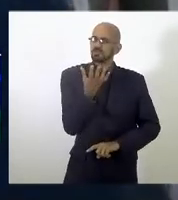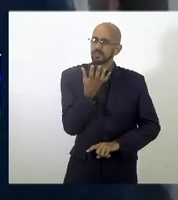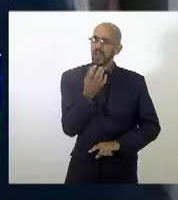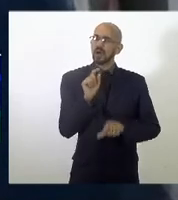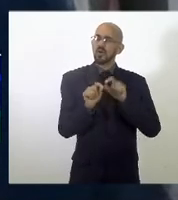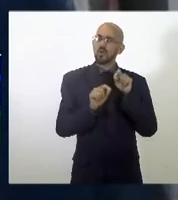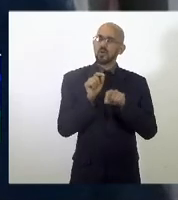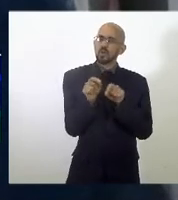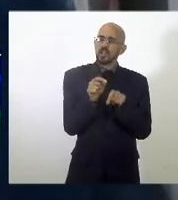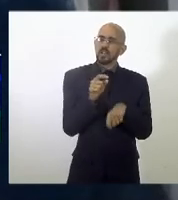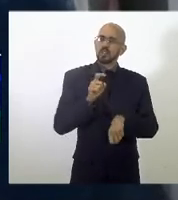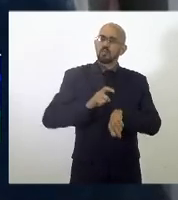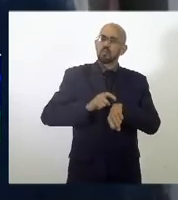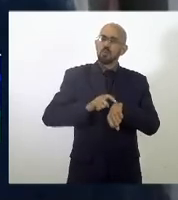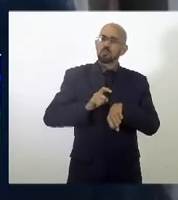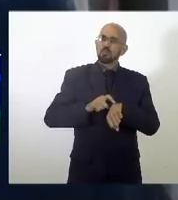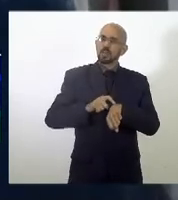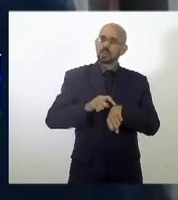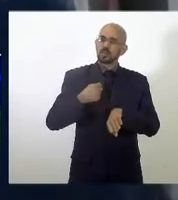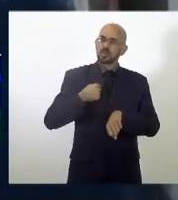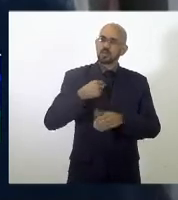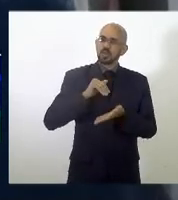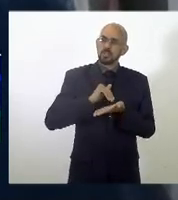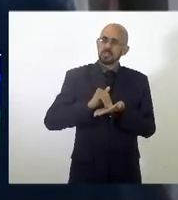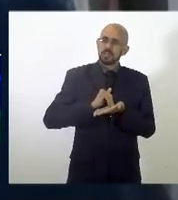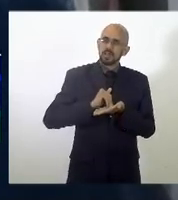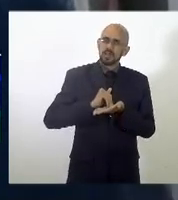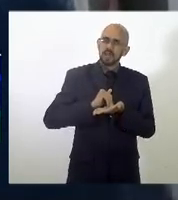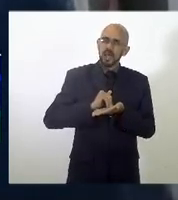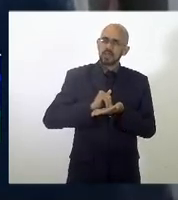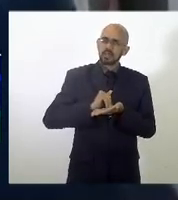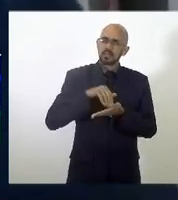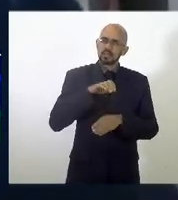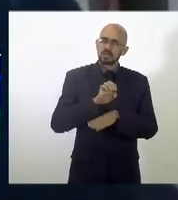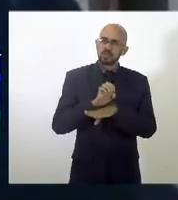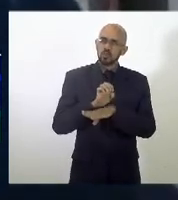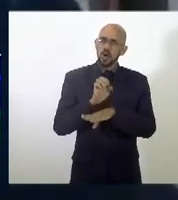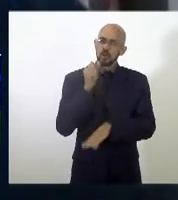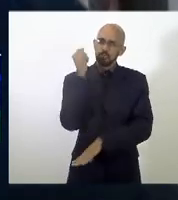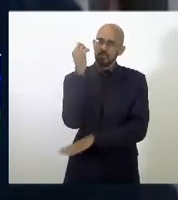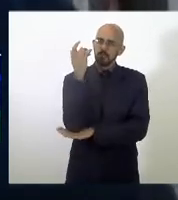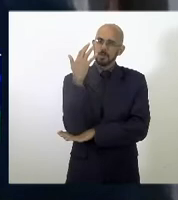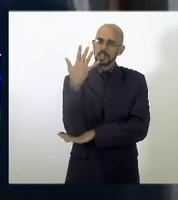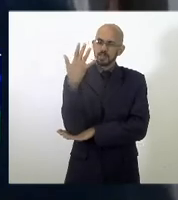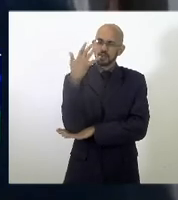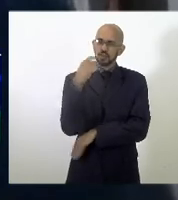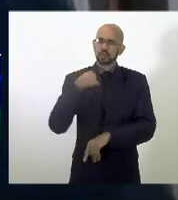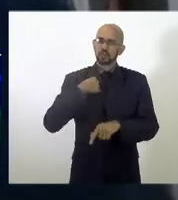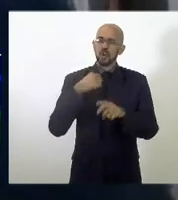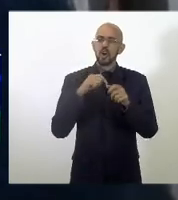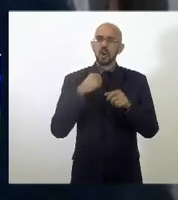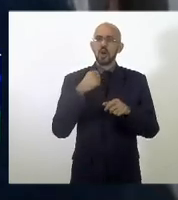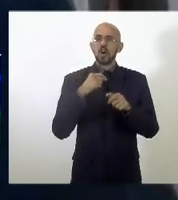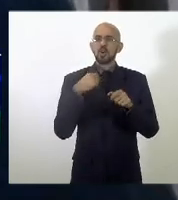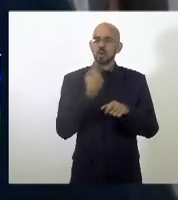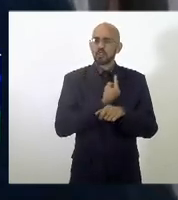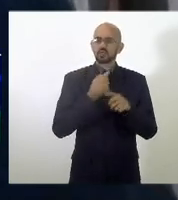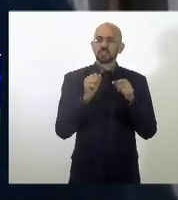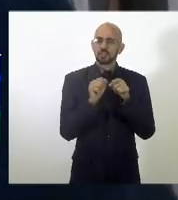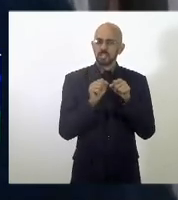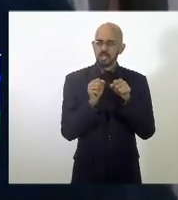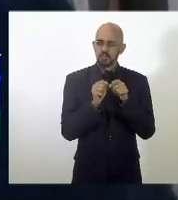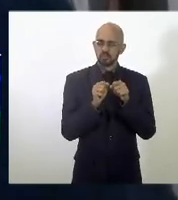tempo que estivemos à frente da Secretaria Estadual do Ambiente, nós abrimos uma linha chamada